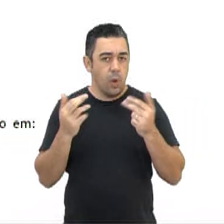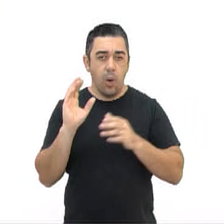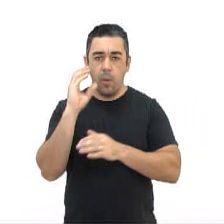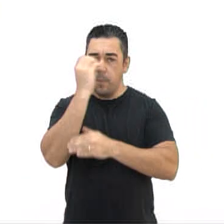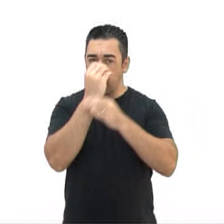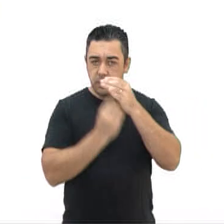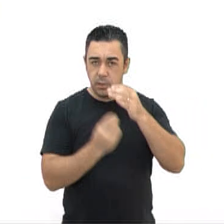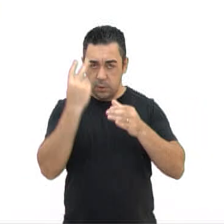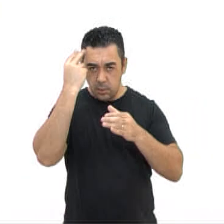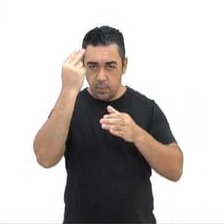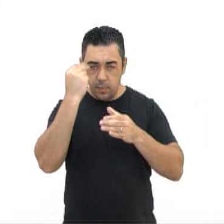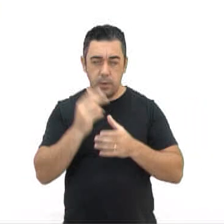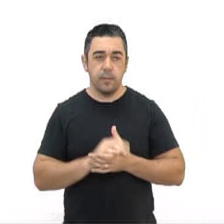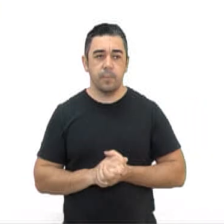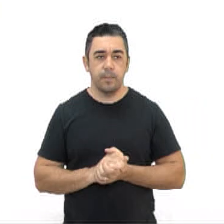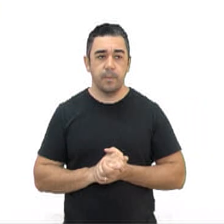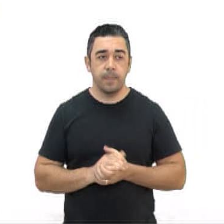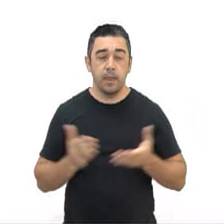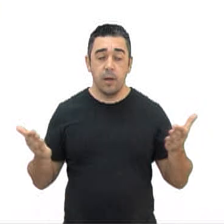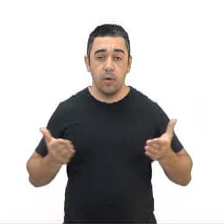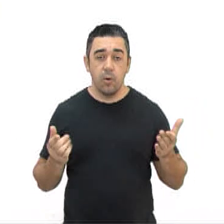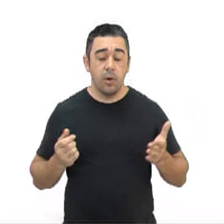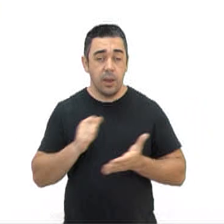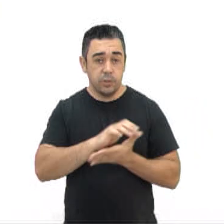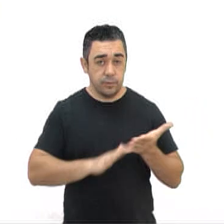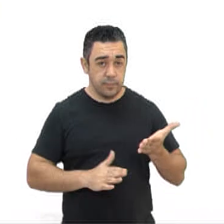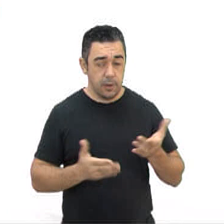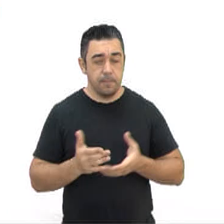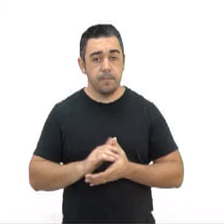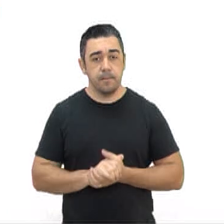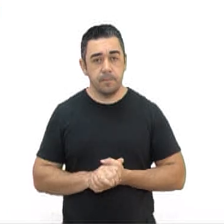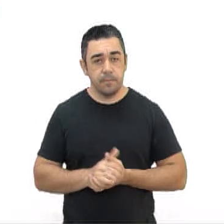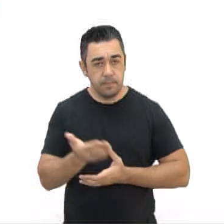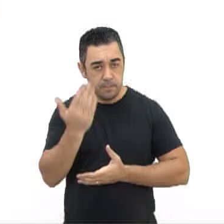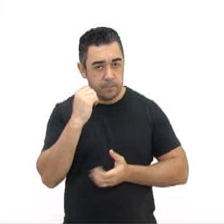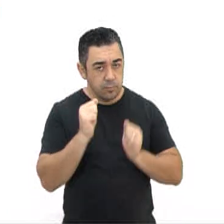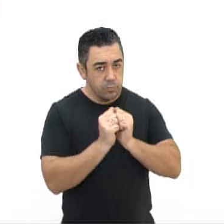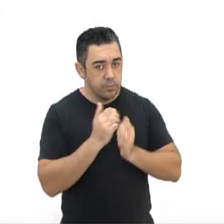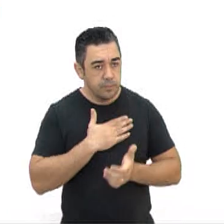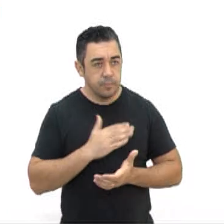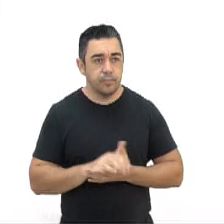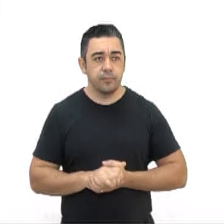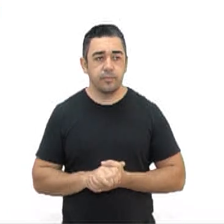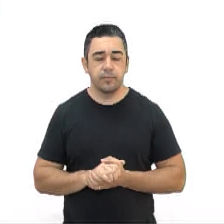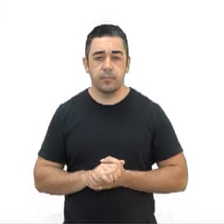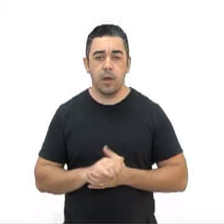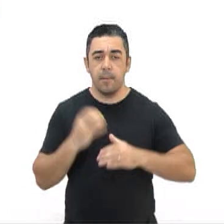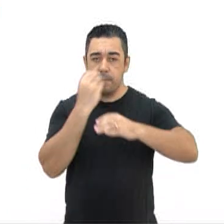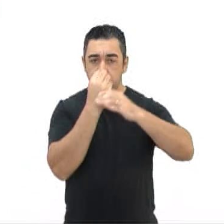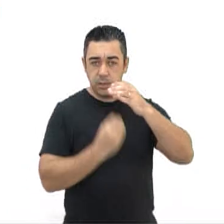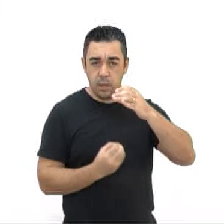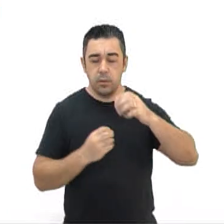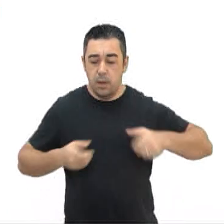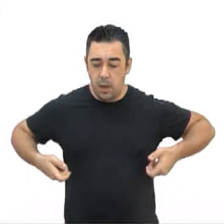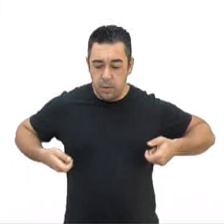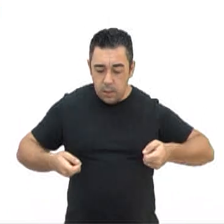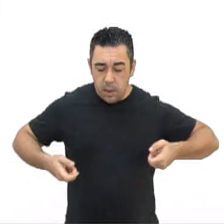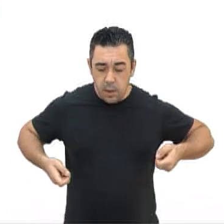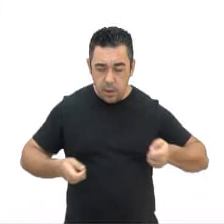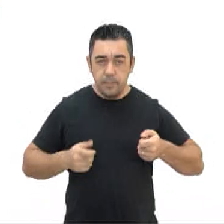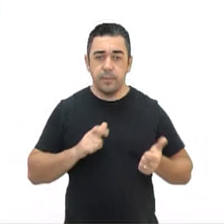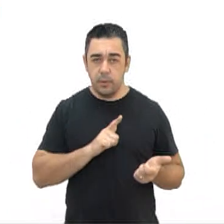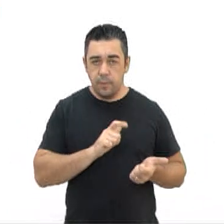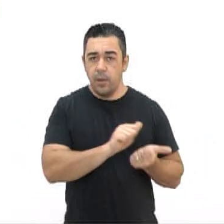tradicional. E nós chegamos à nossa atividade. Me acompanhem. O basquetebol em cadeira de rodas